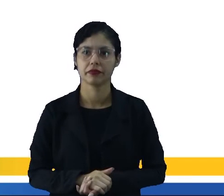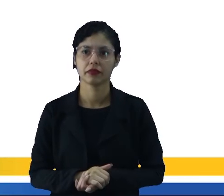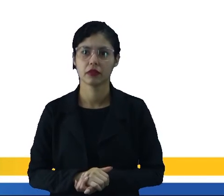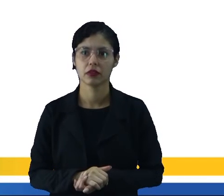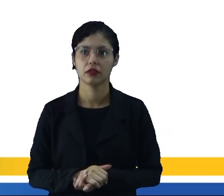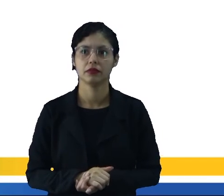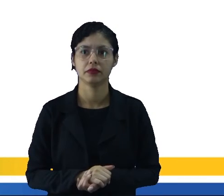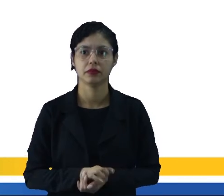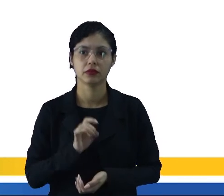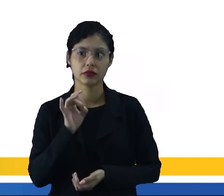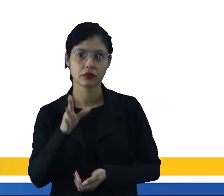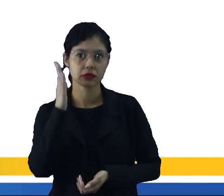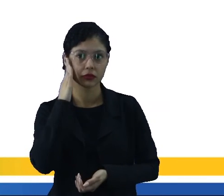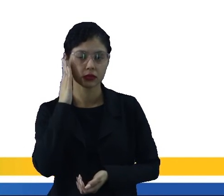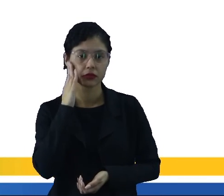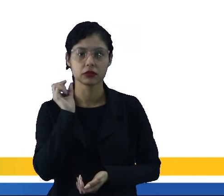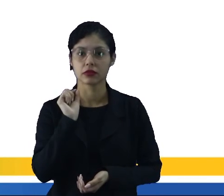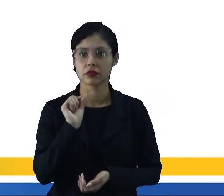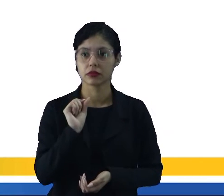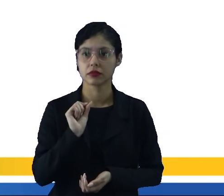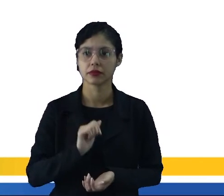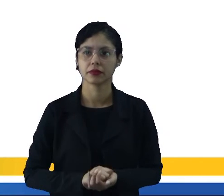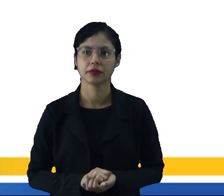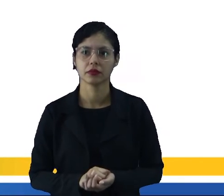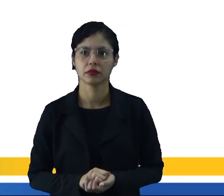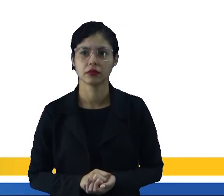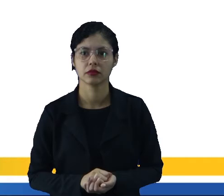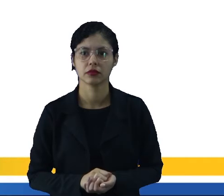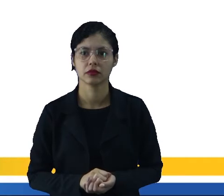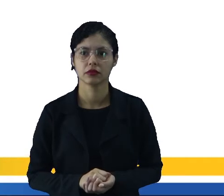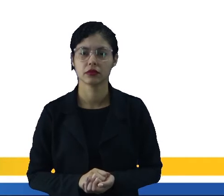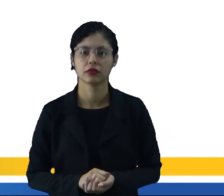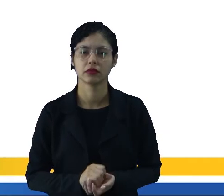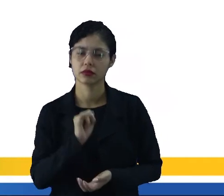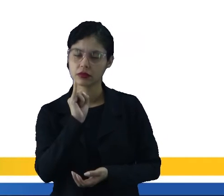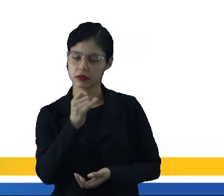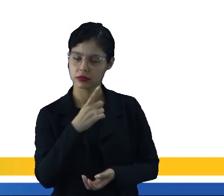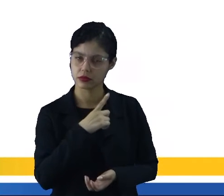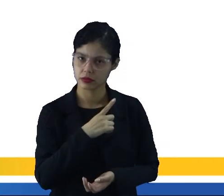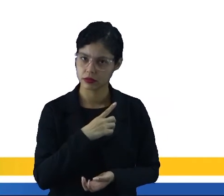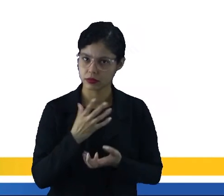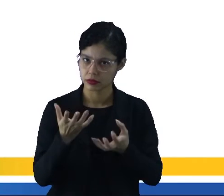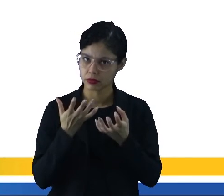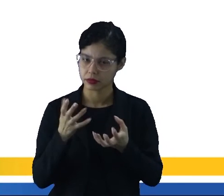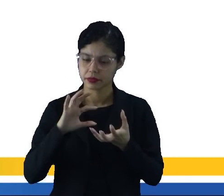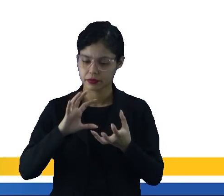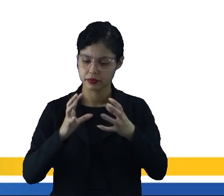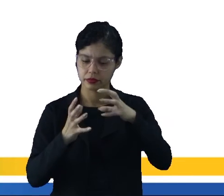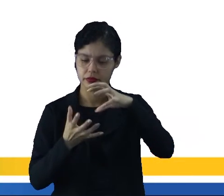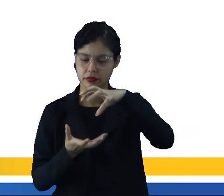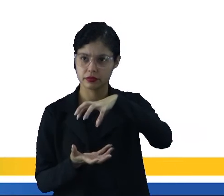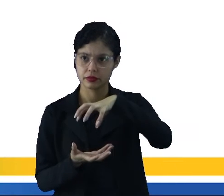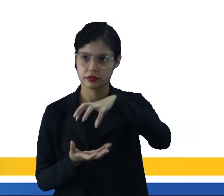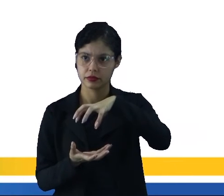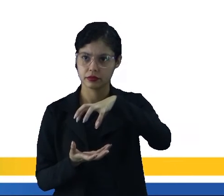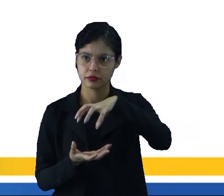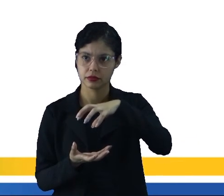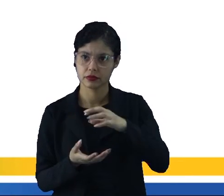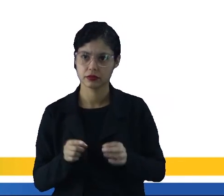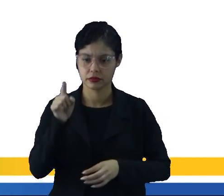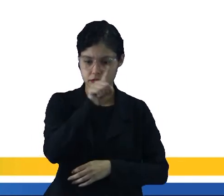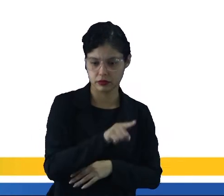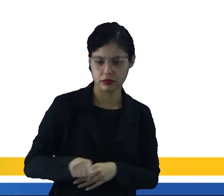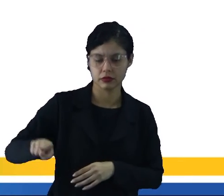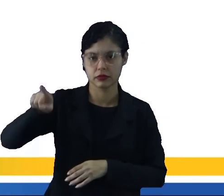é só você entender isso aqui ó Se eu quisesse uma esfera fazer pegar o